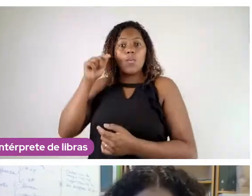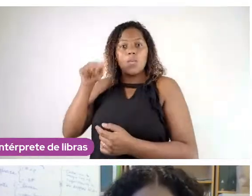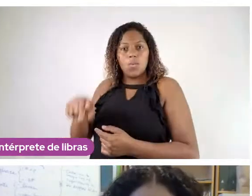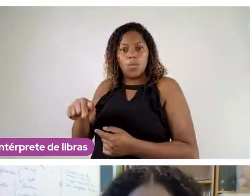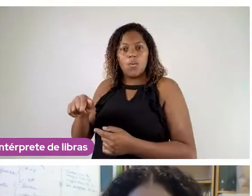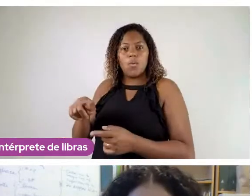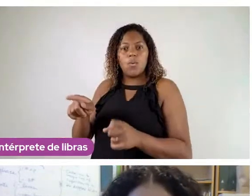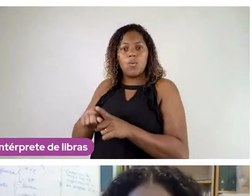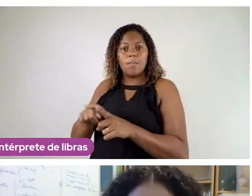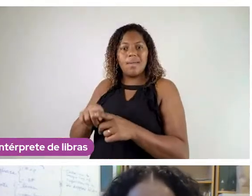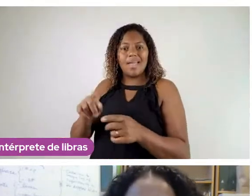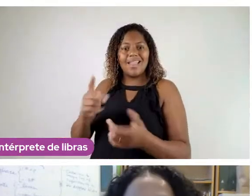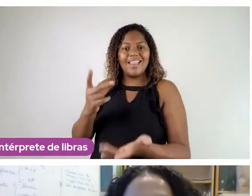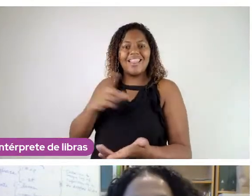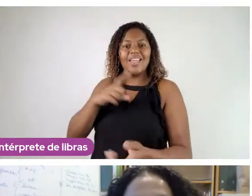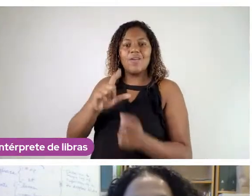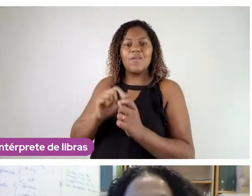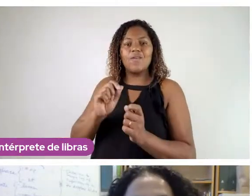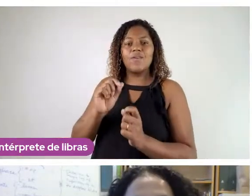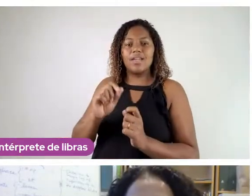antídoto.